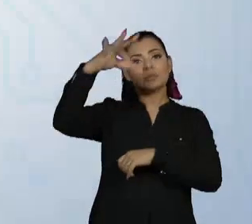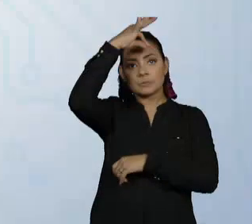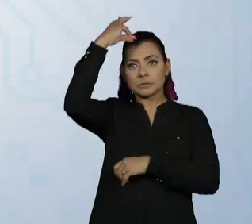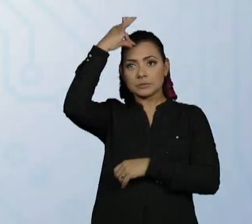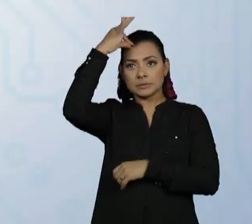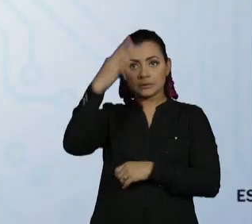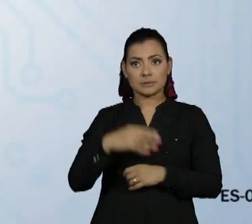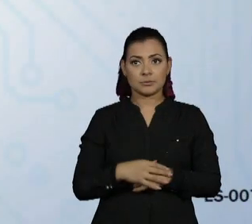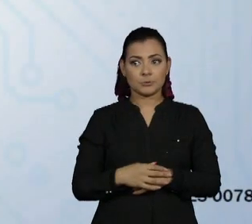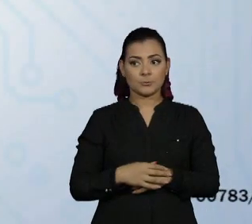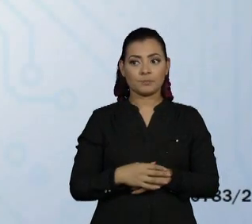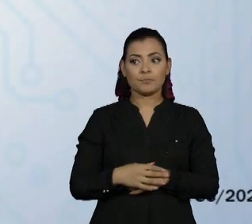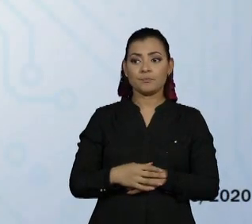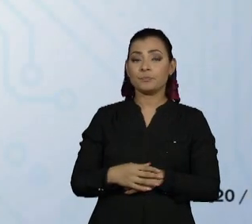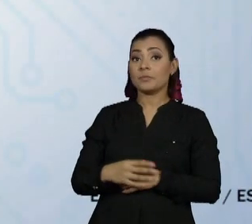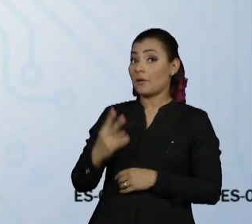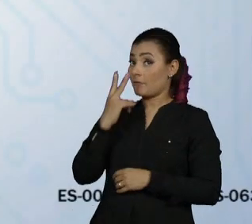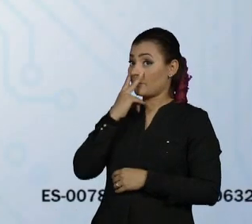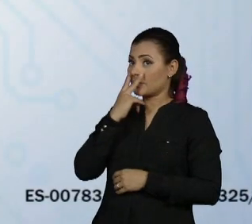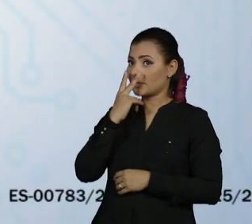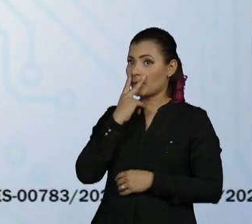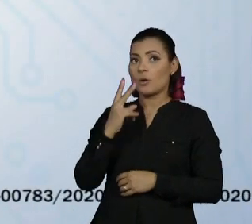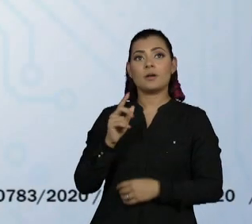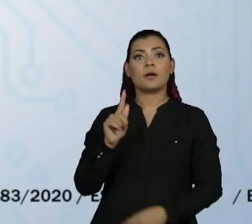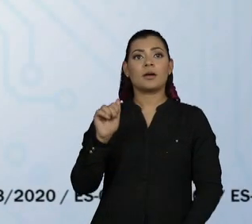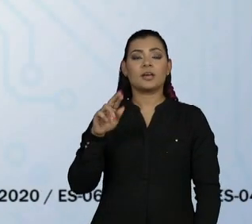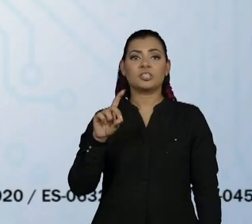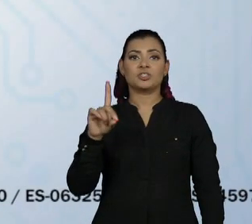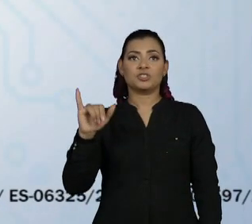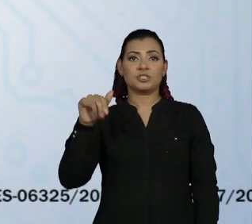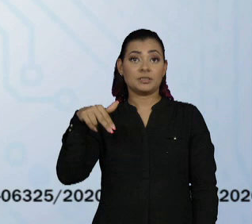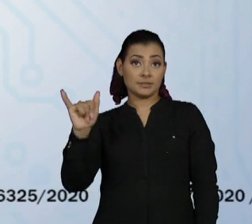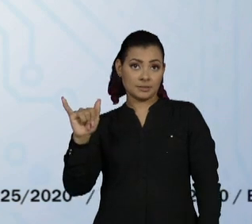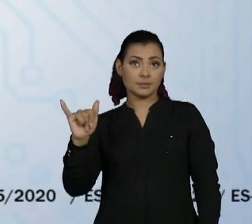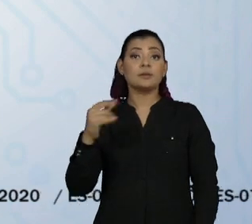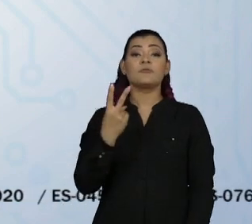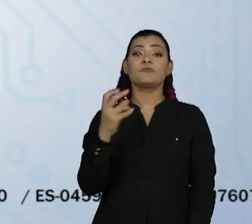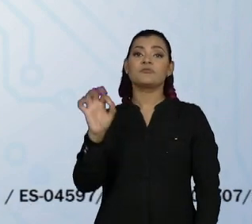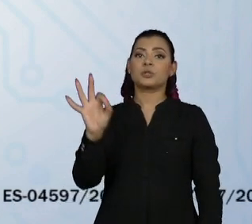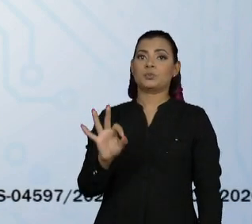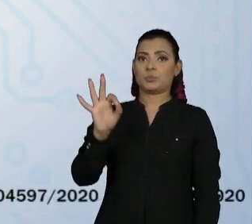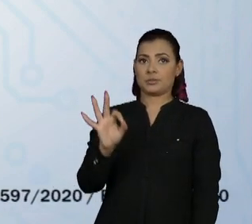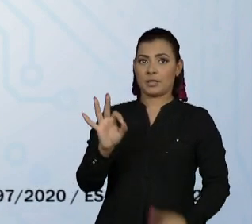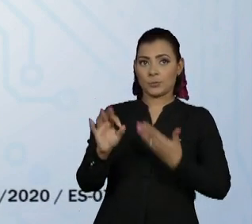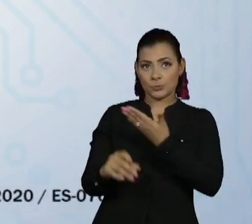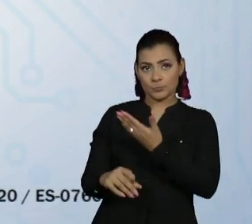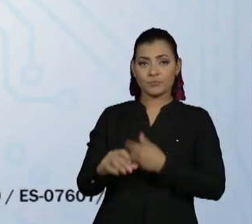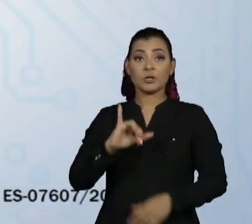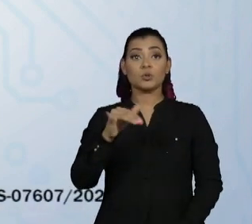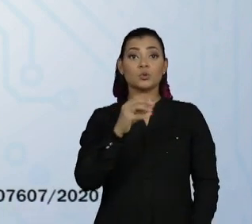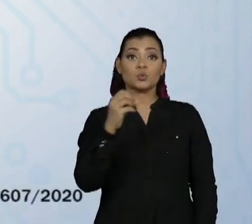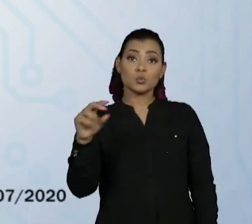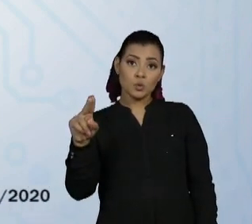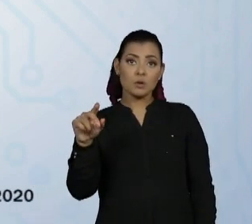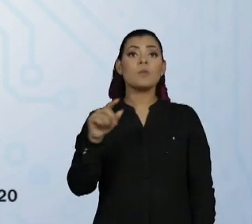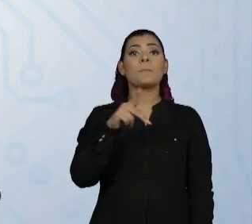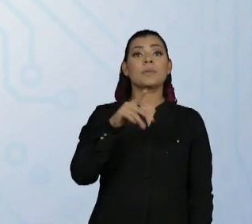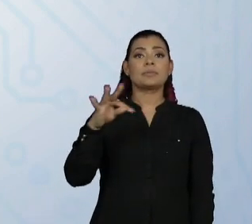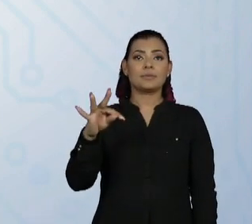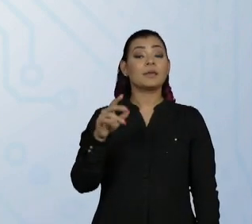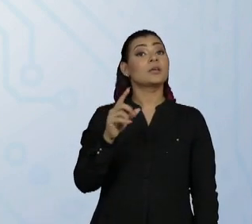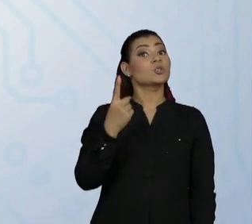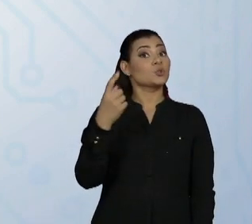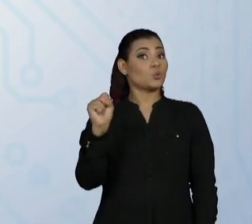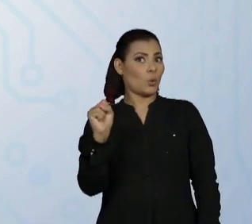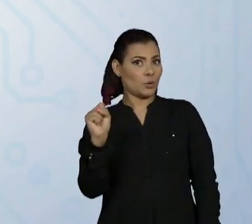Santo. Em Vitória, Gandini, do Cidadania, tem 20% das intenções de voto. João Coser, do PT, está coladinho